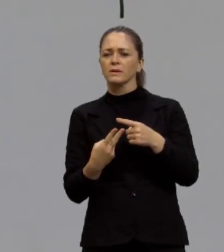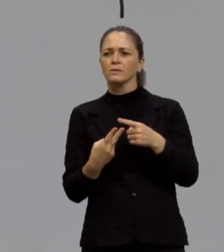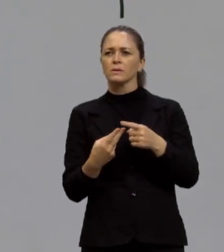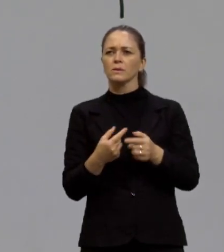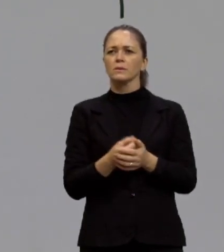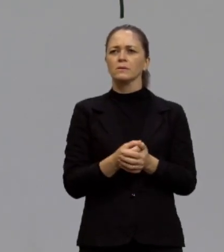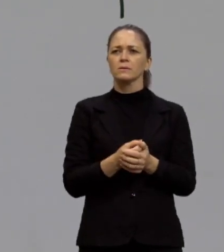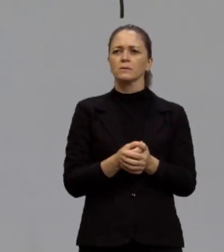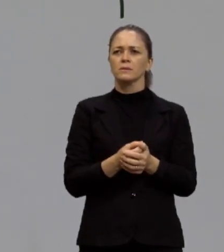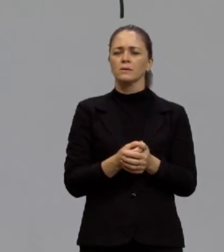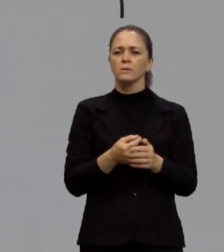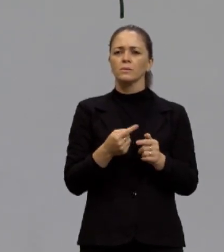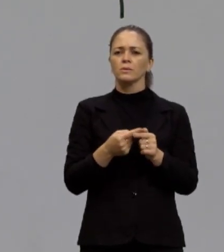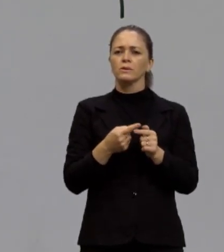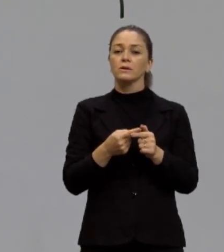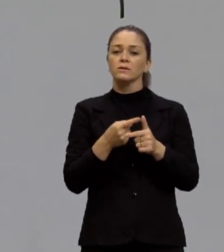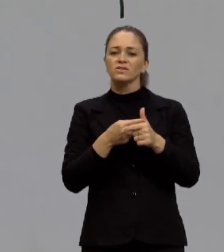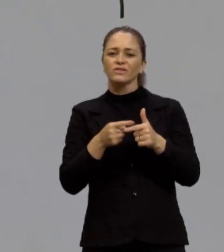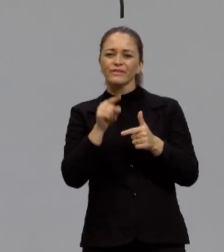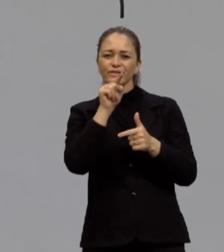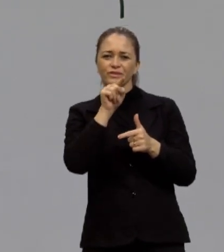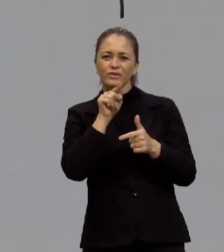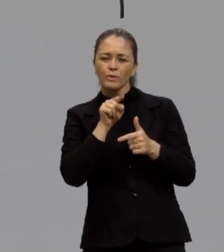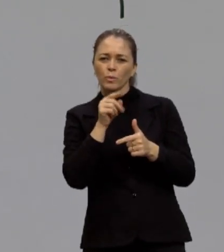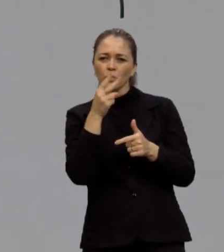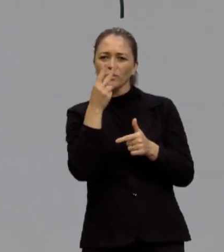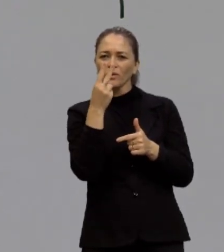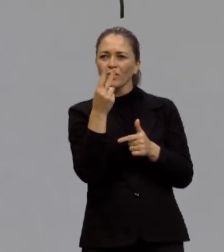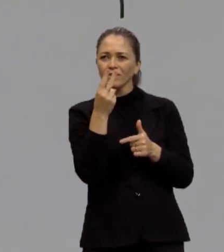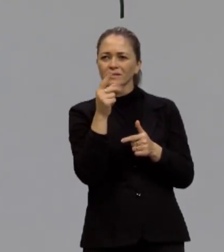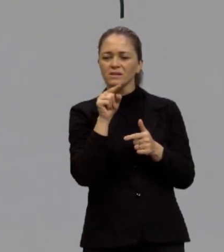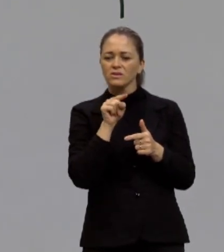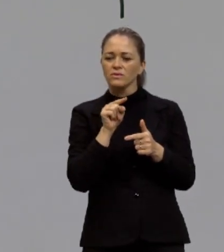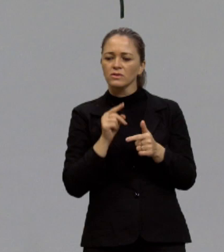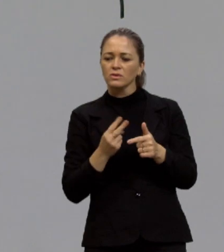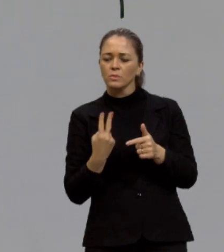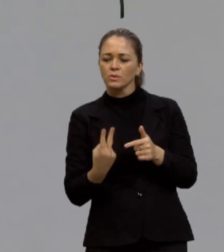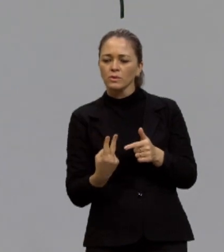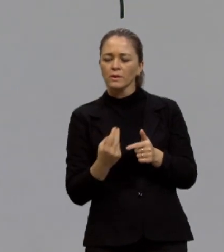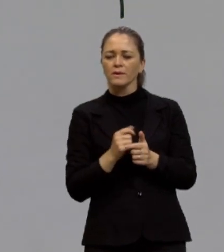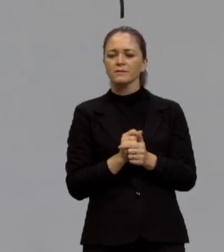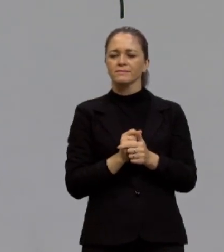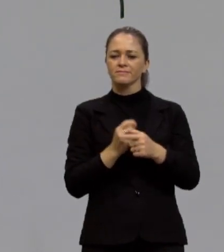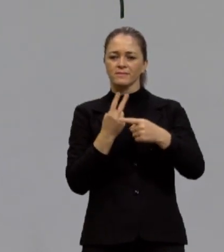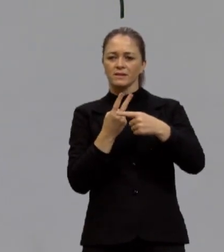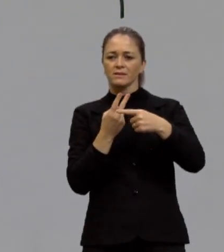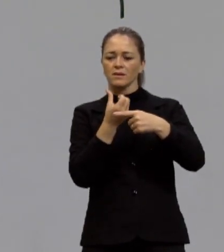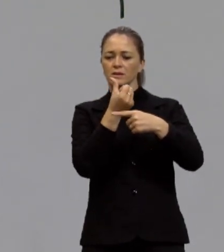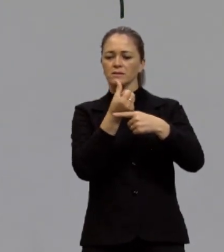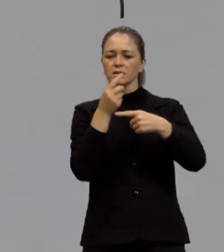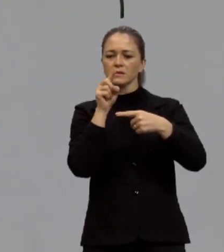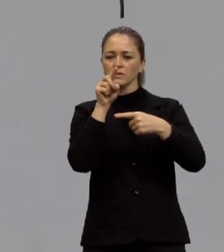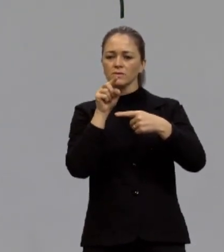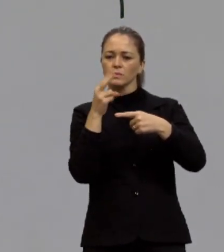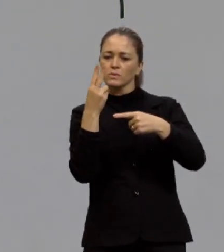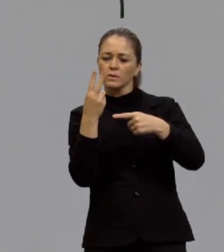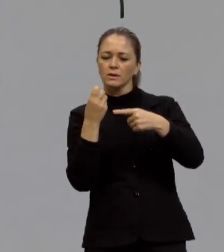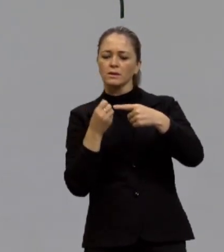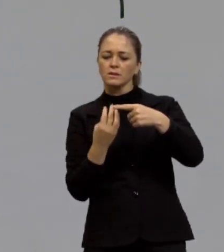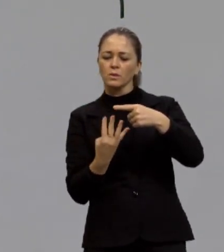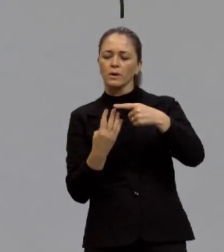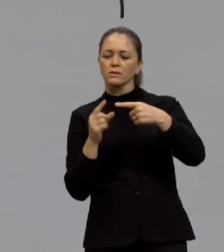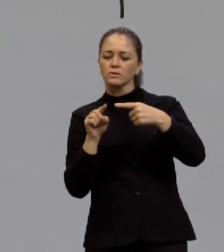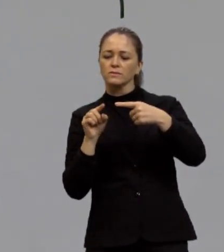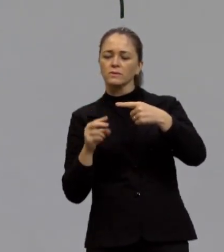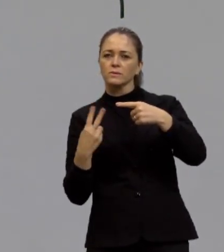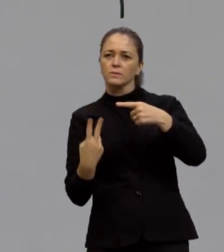nós simplificamos este resultado desta fração. Nós dividimos por 2. E aí, então,